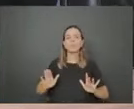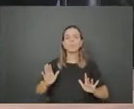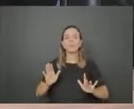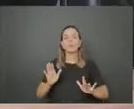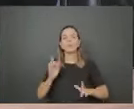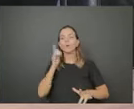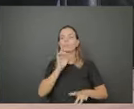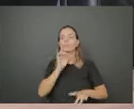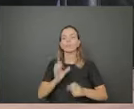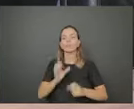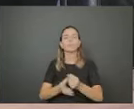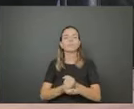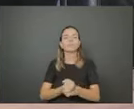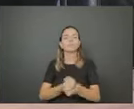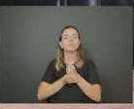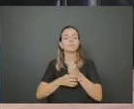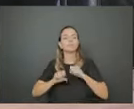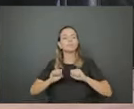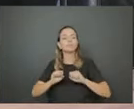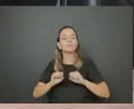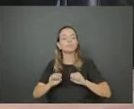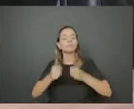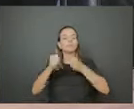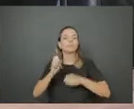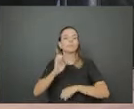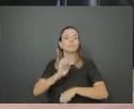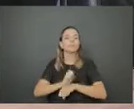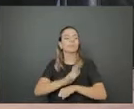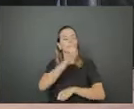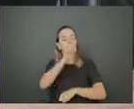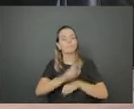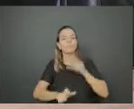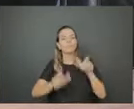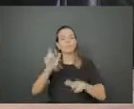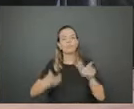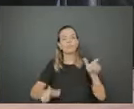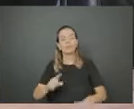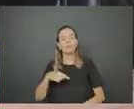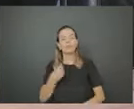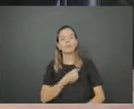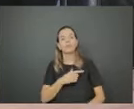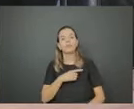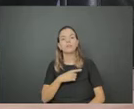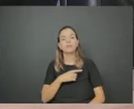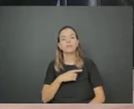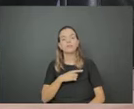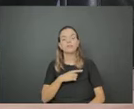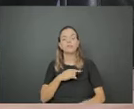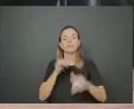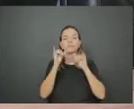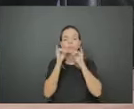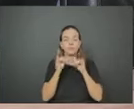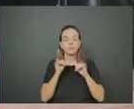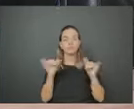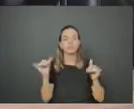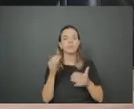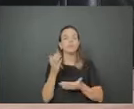cidadão. Né. Então, nós temos na Polícia Militar o PRUMOS, né, que é um programa de